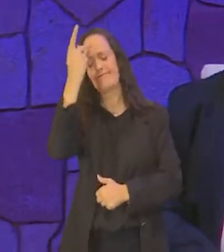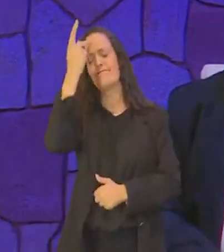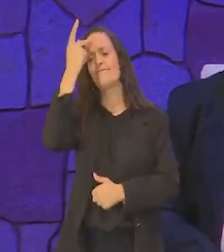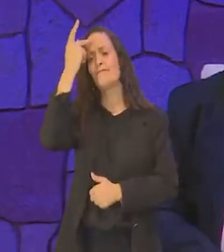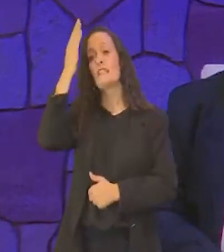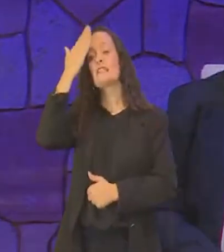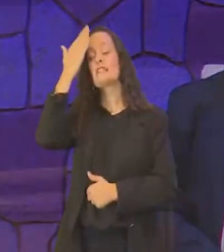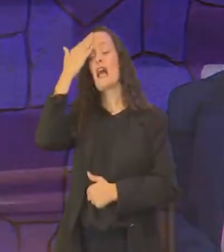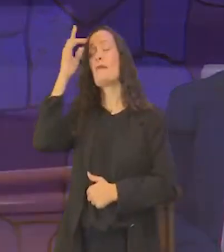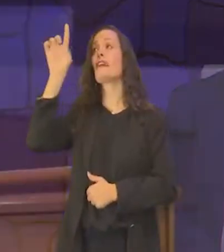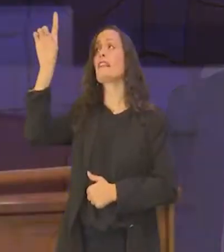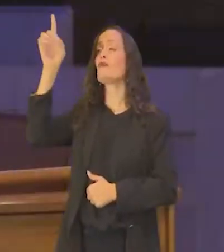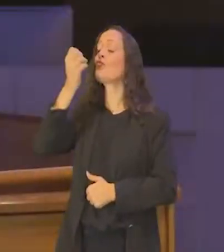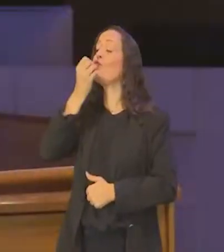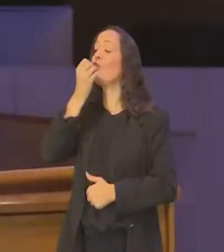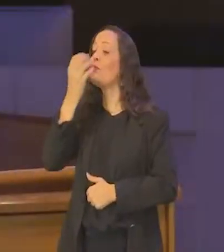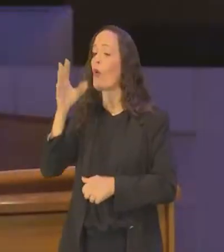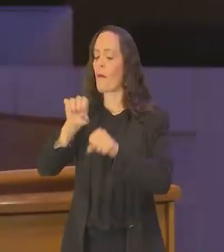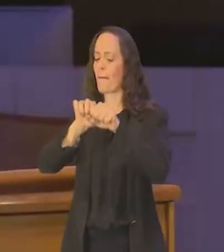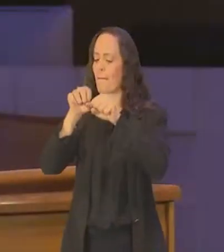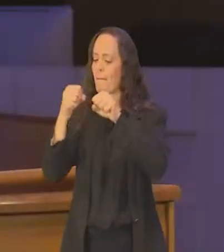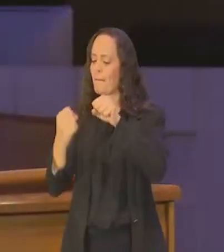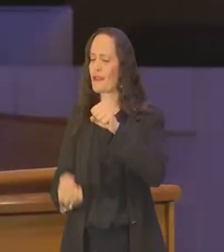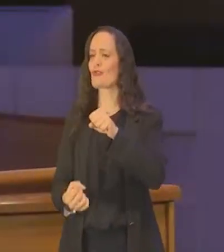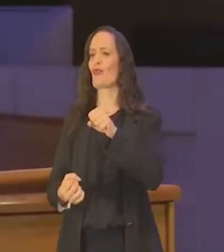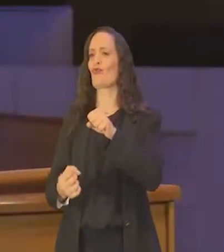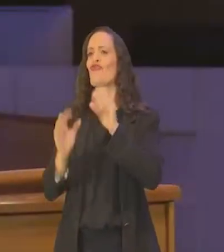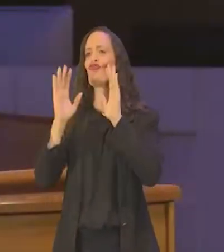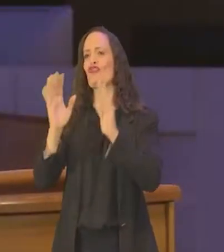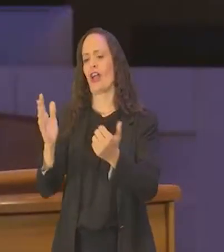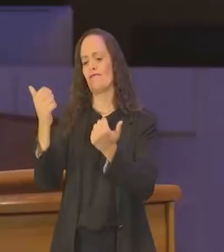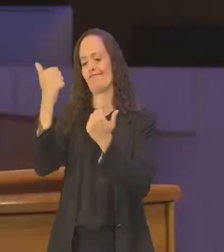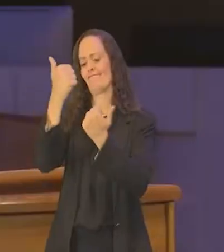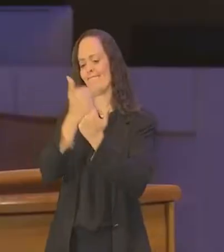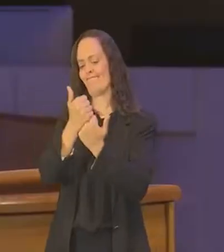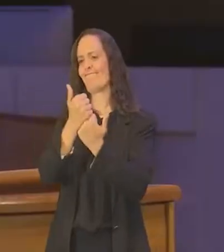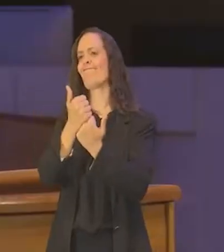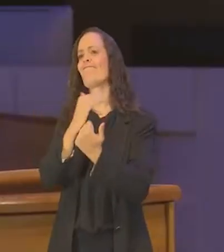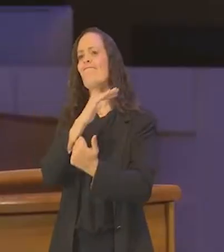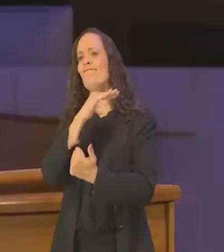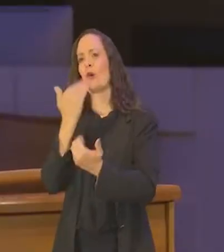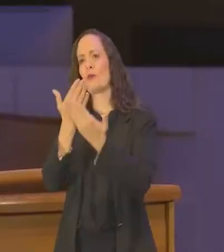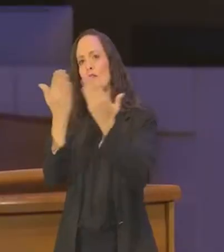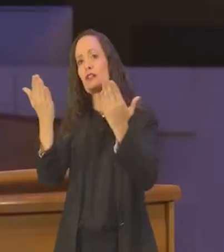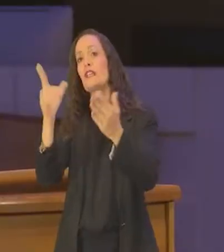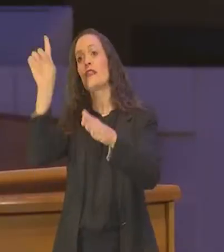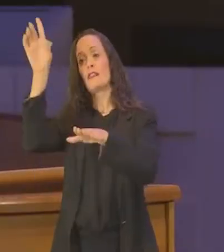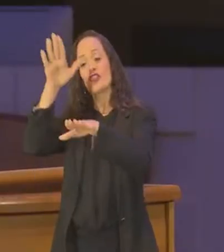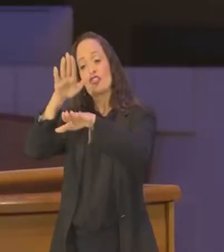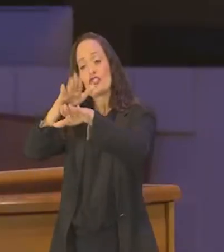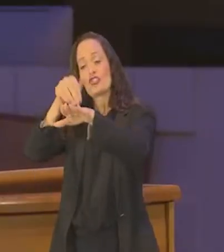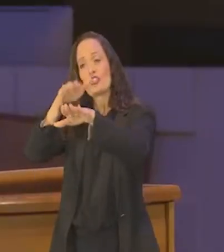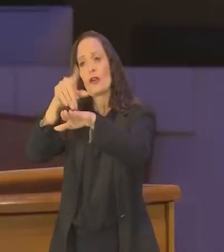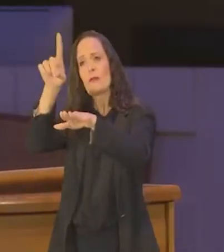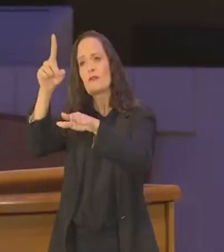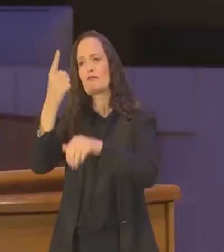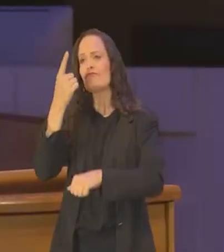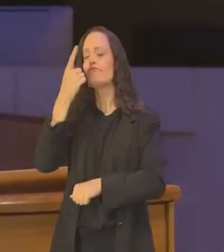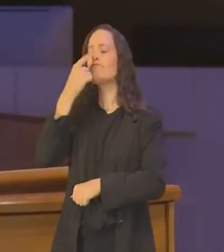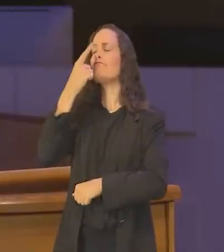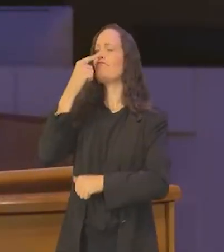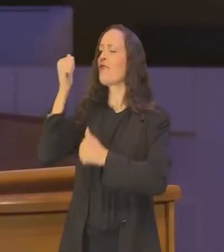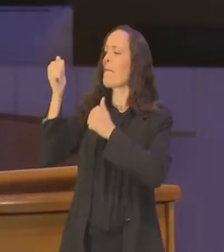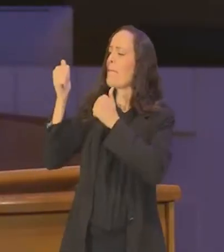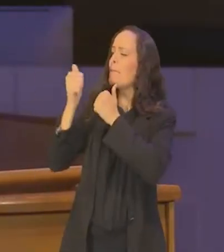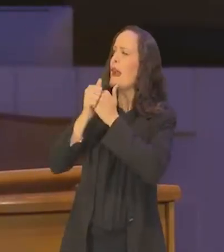pastor, que já deu a vida por você, Ele te chama para perto,